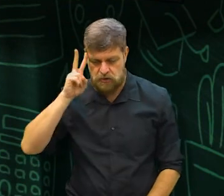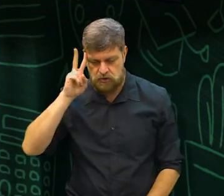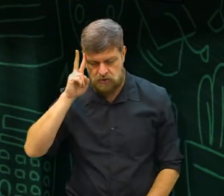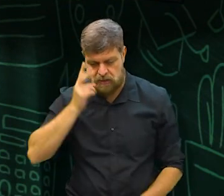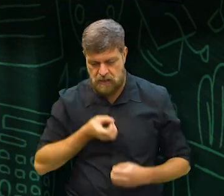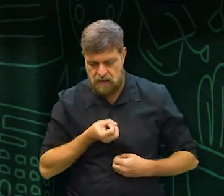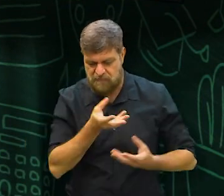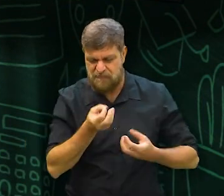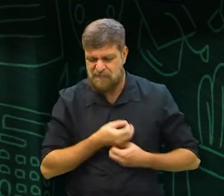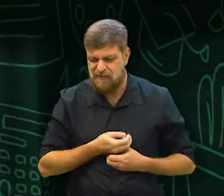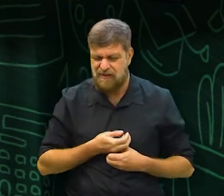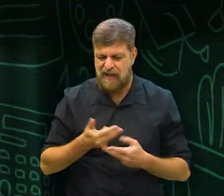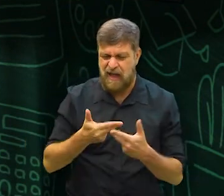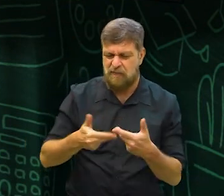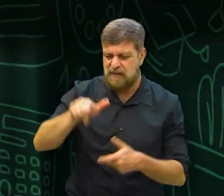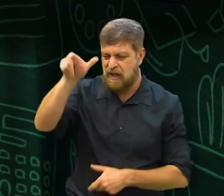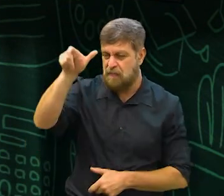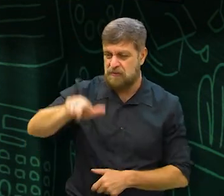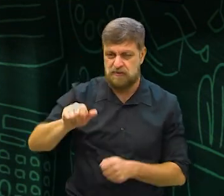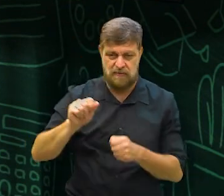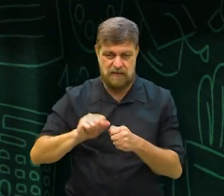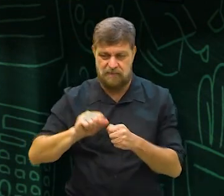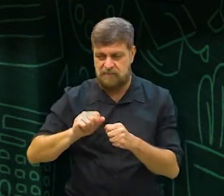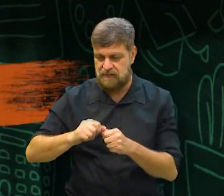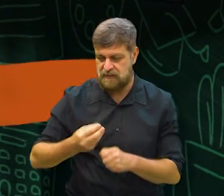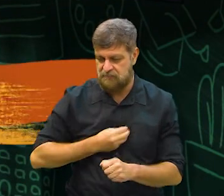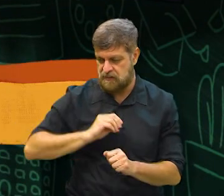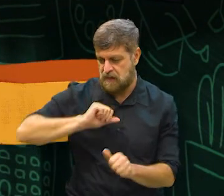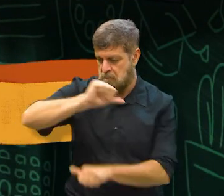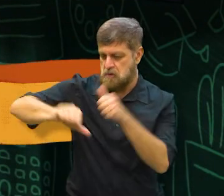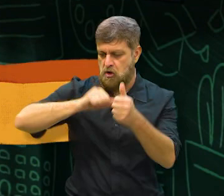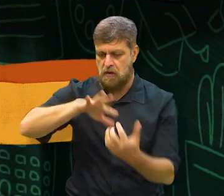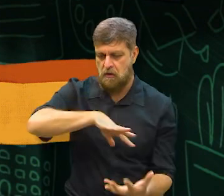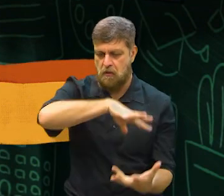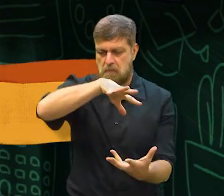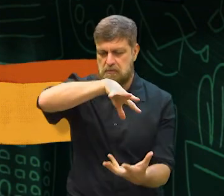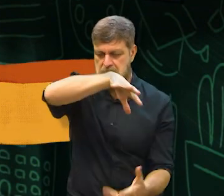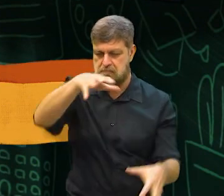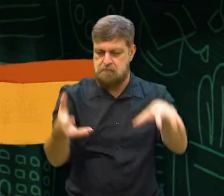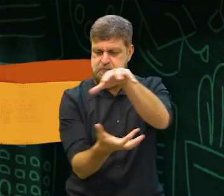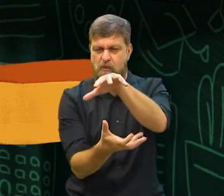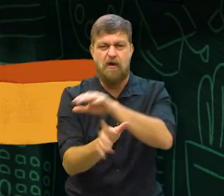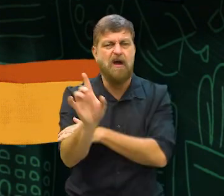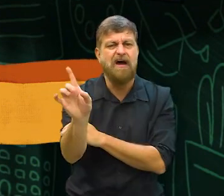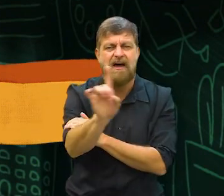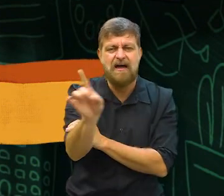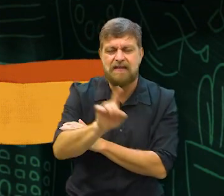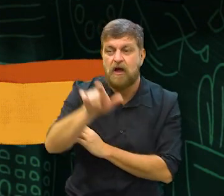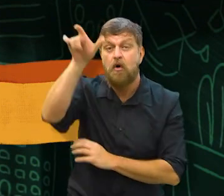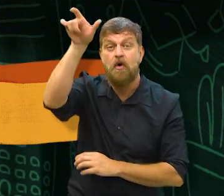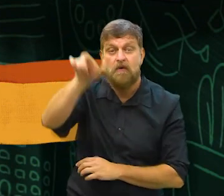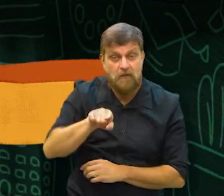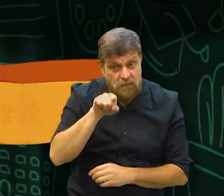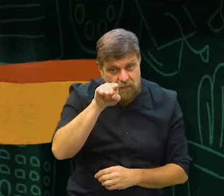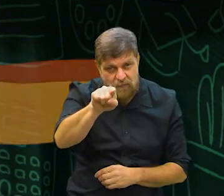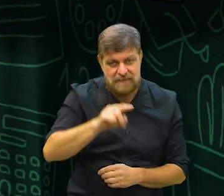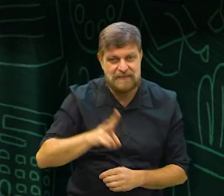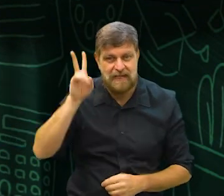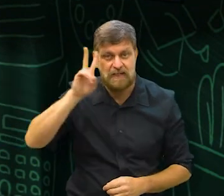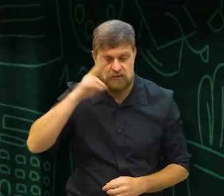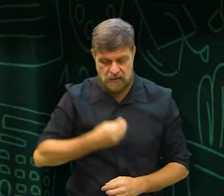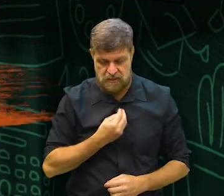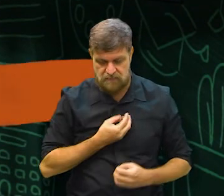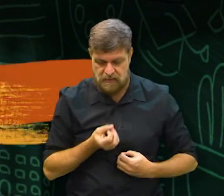fora é coisa para quem, sei lá, fez grandes transformações na humanidade ou coisa assim. É que nada. Você botar a história para fora,